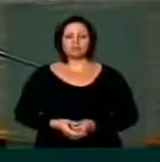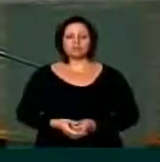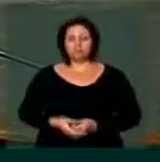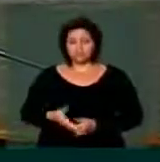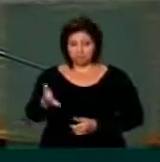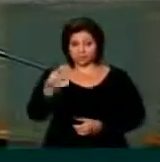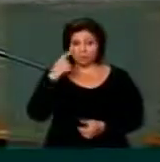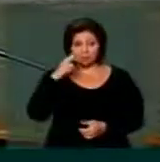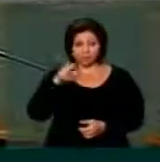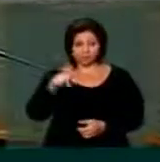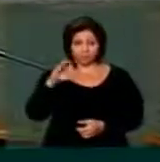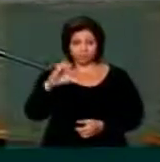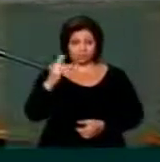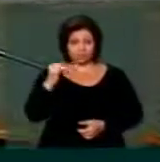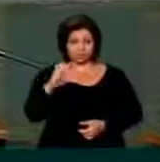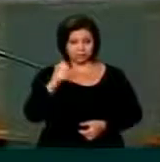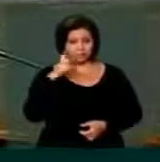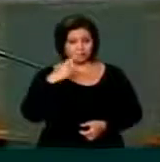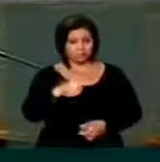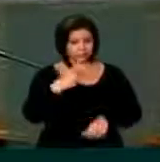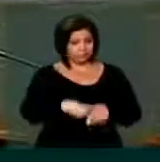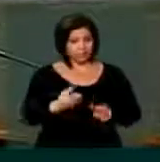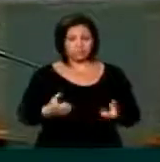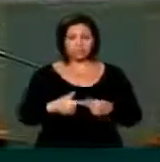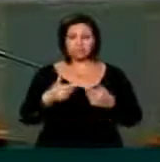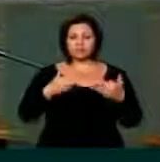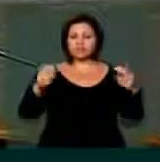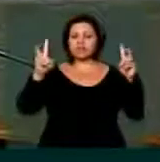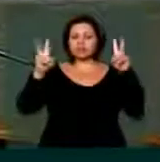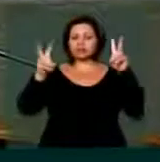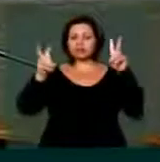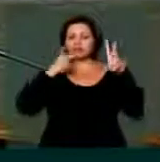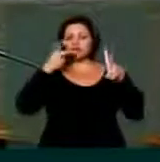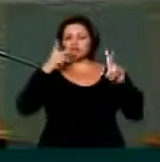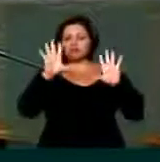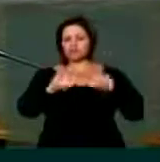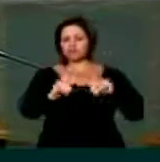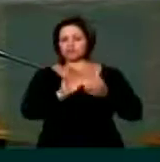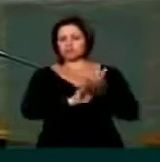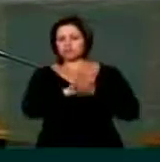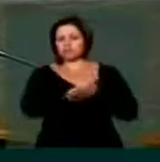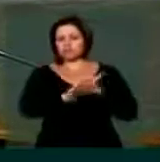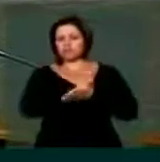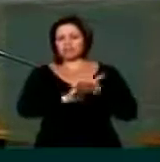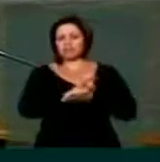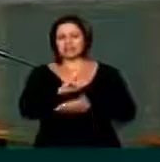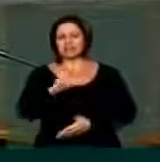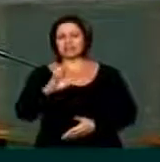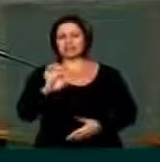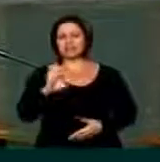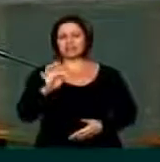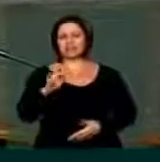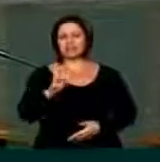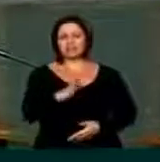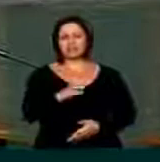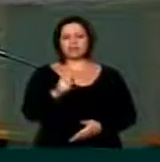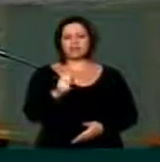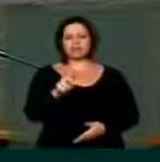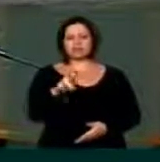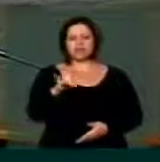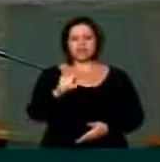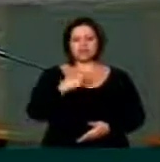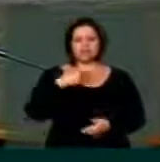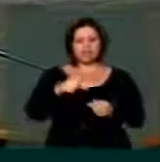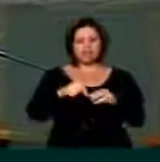Alencar, que várias questões não foram tocadas. É o caso da reforma agrária, o caso da demarcação das